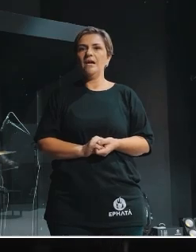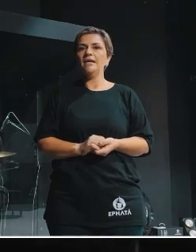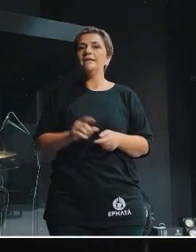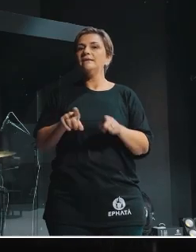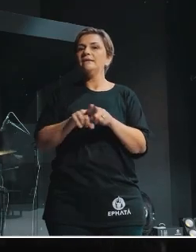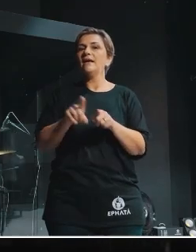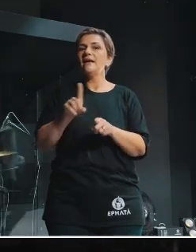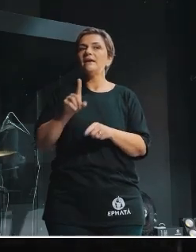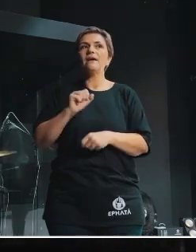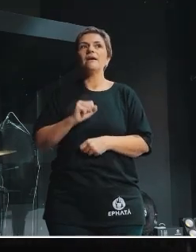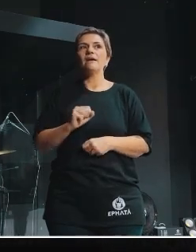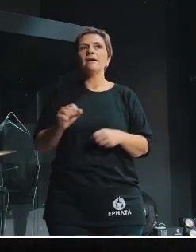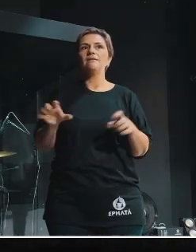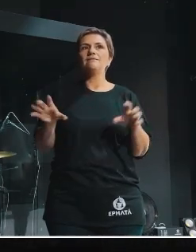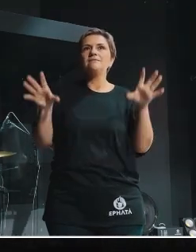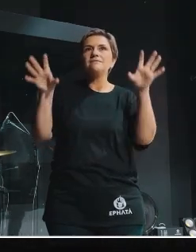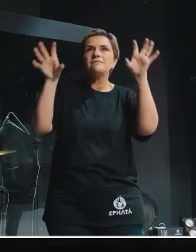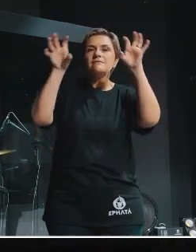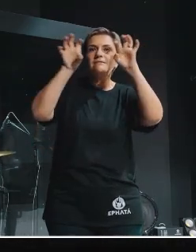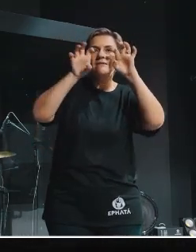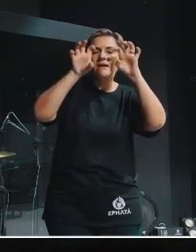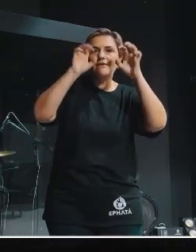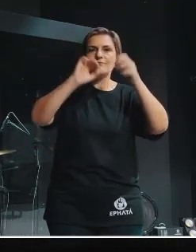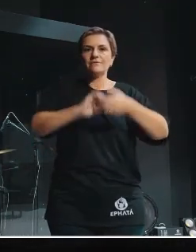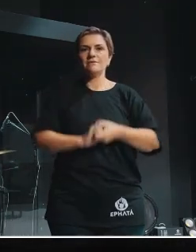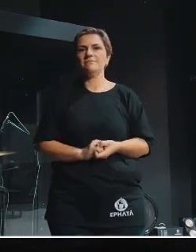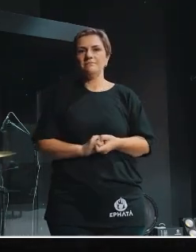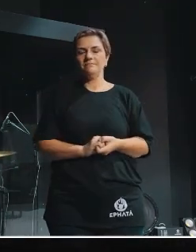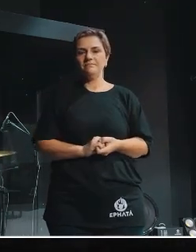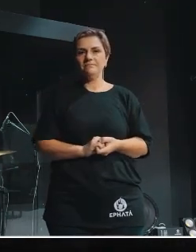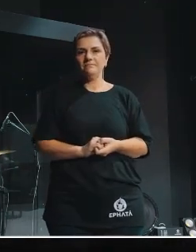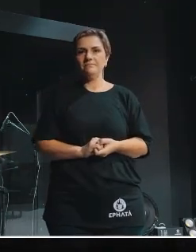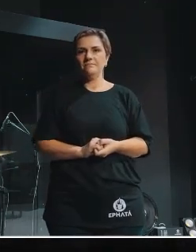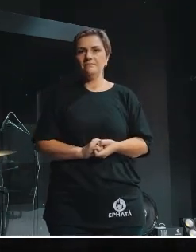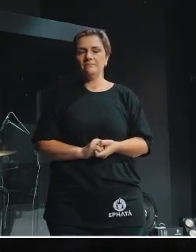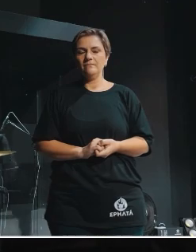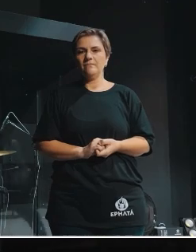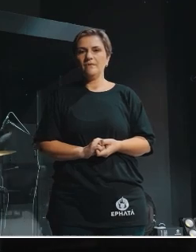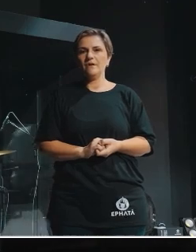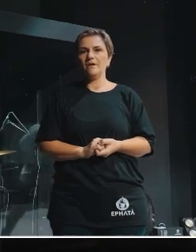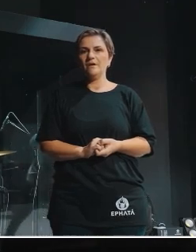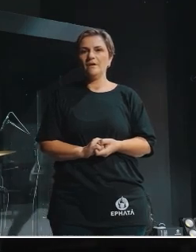praga que devasta